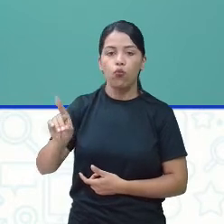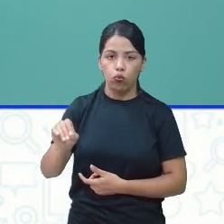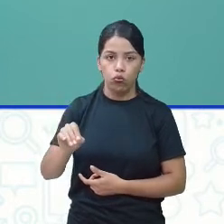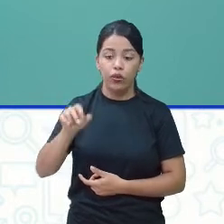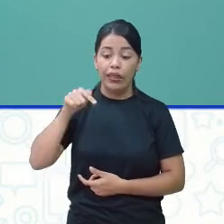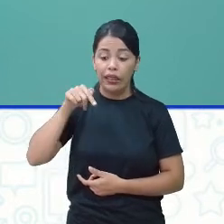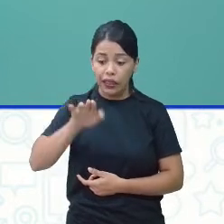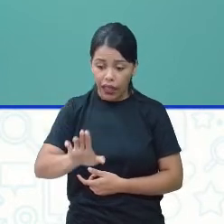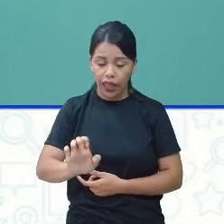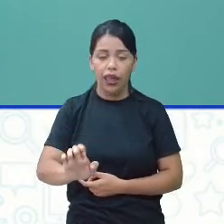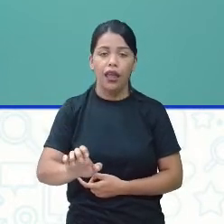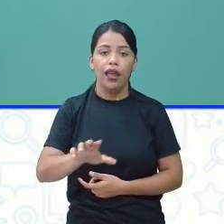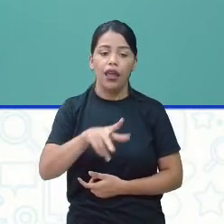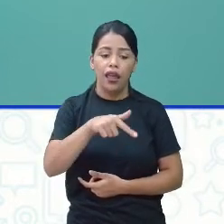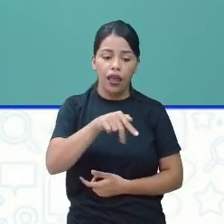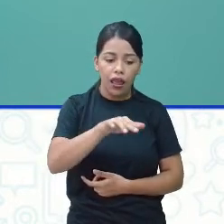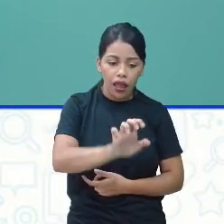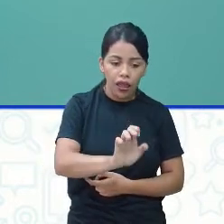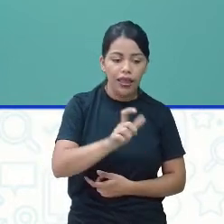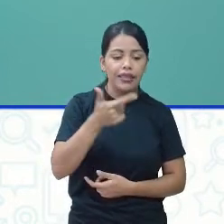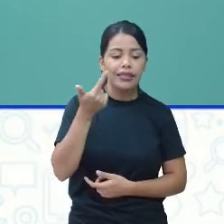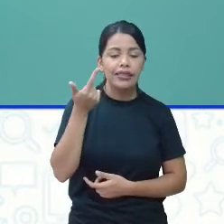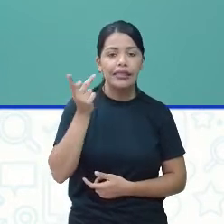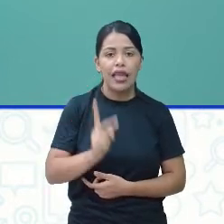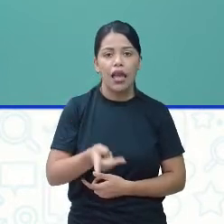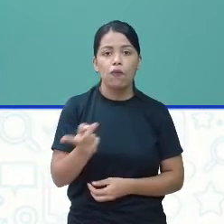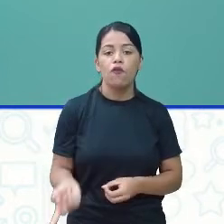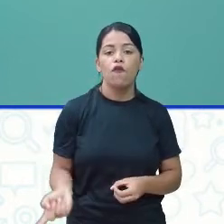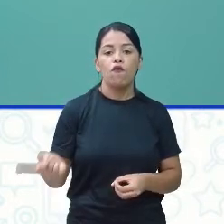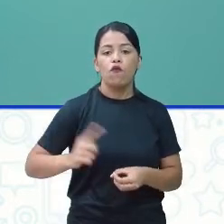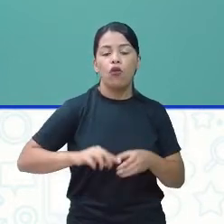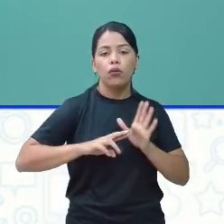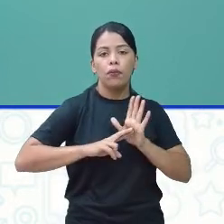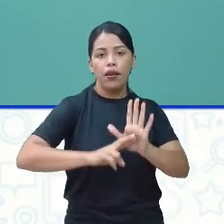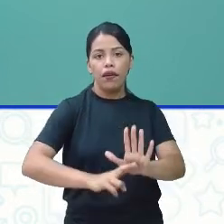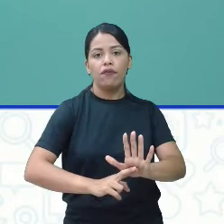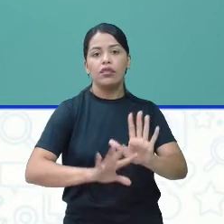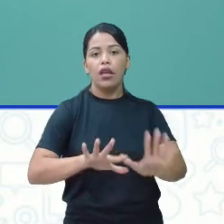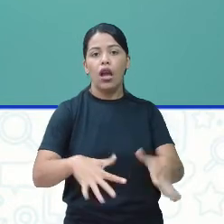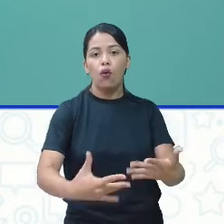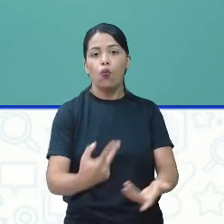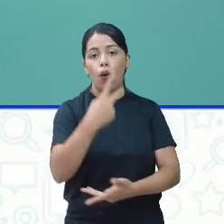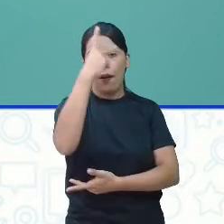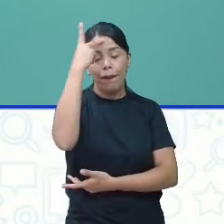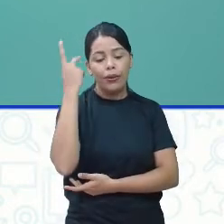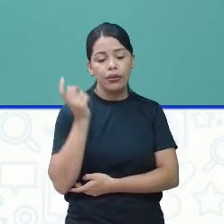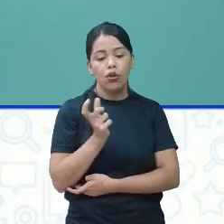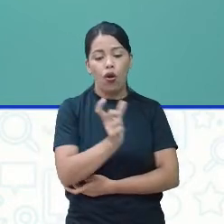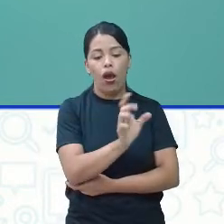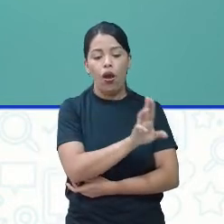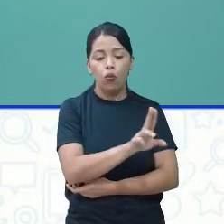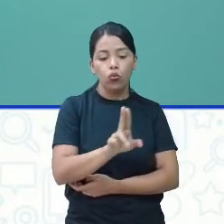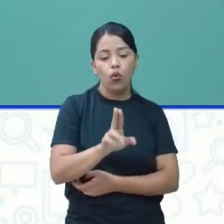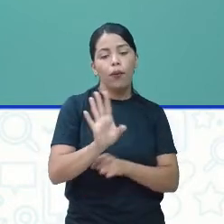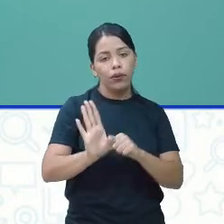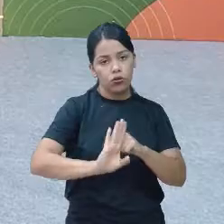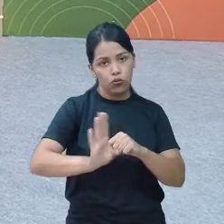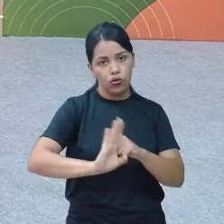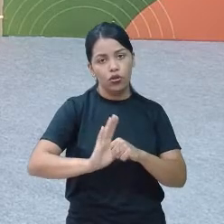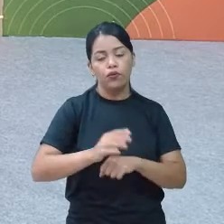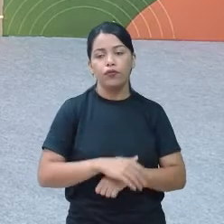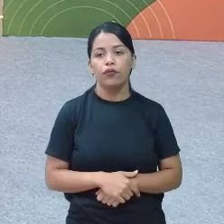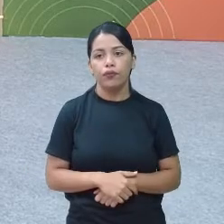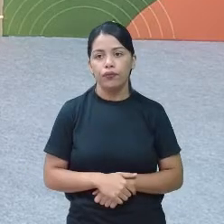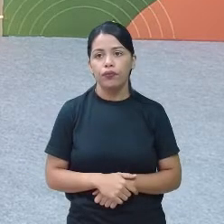Joaquim. Então, o que está sempre retomando esse termo anterior, que nesse caso do poema de Drummond é um nome, é um substantivo.